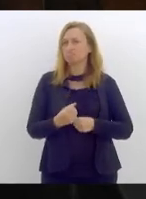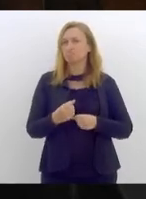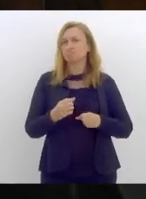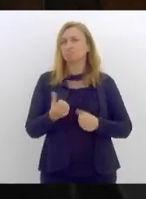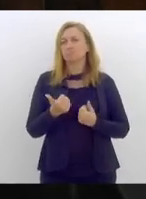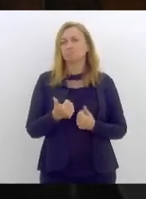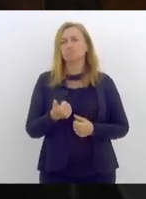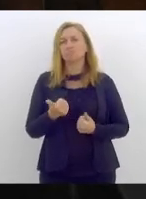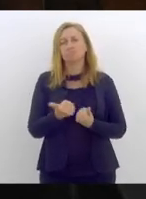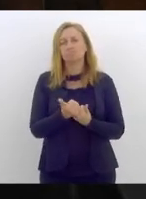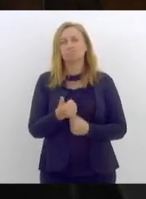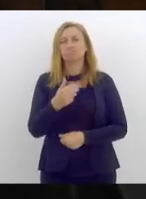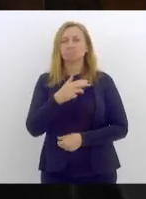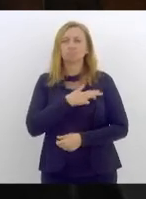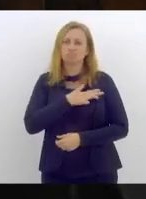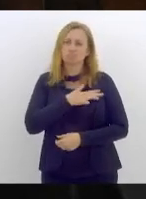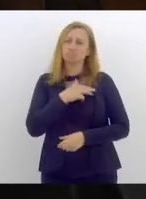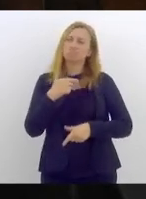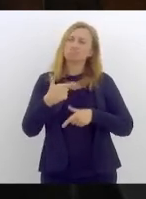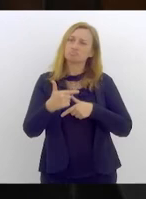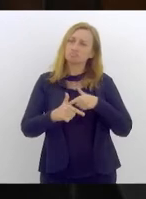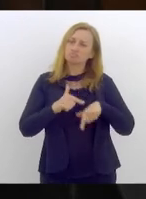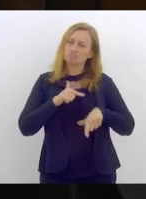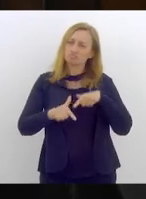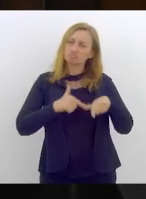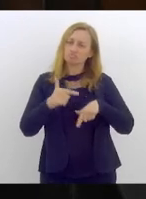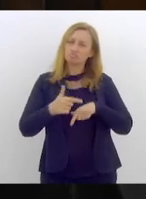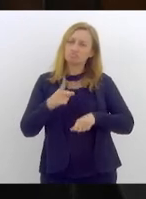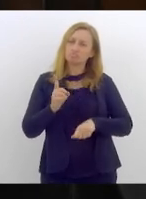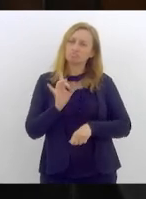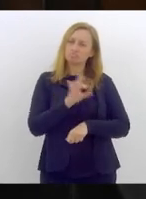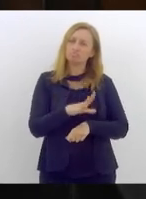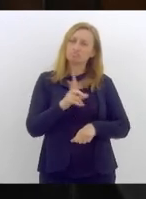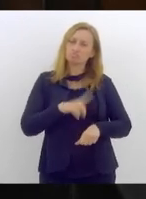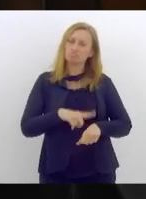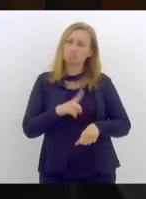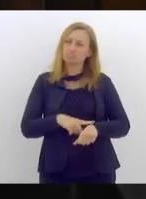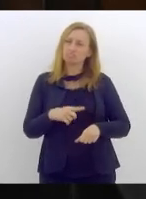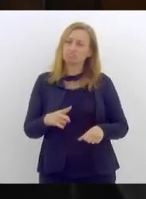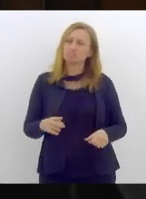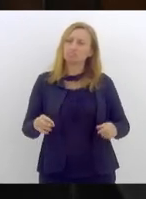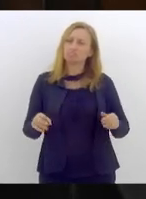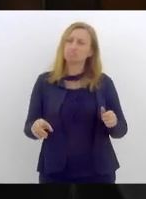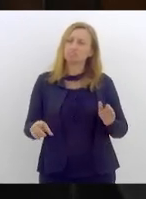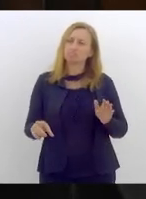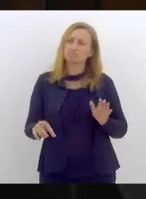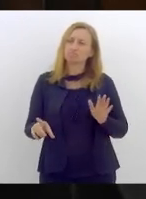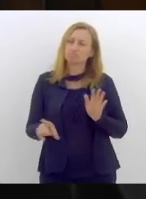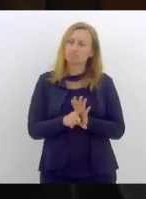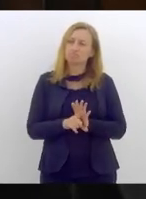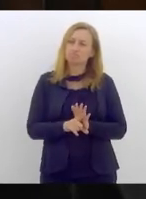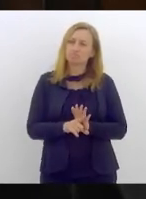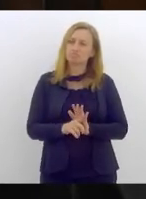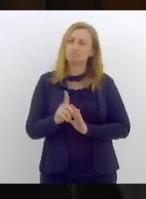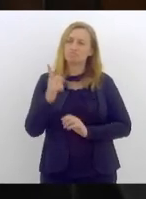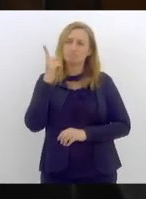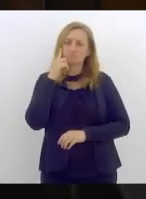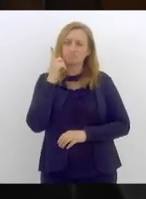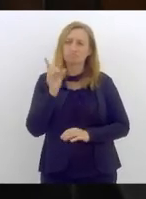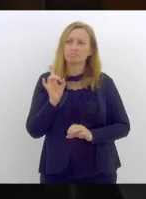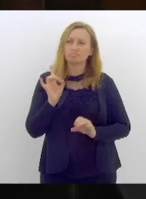campanha do Lula temos que trabalhar até o último minuto que a lei permite que se faça campanha quem pensa diferente é bolsonaro